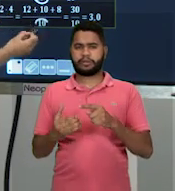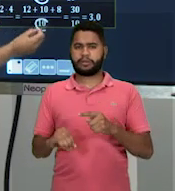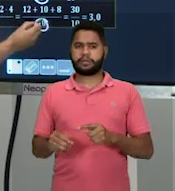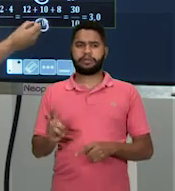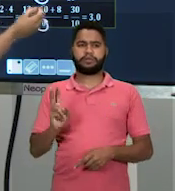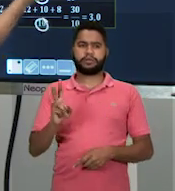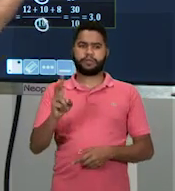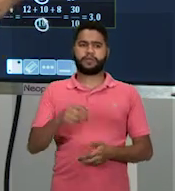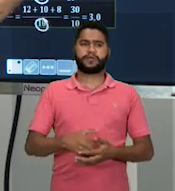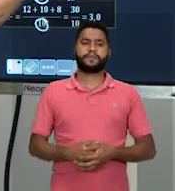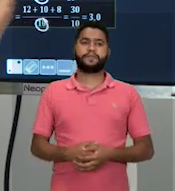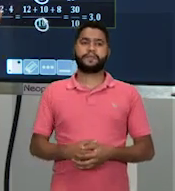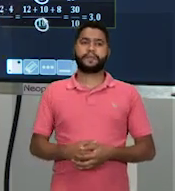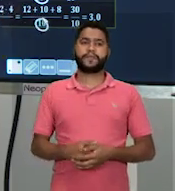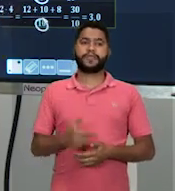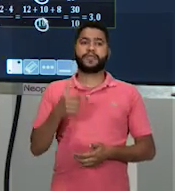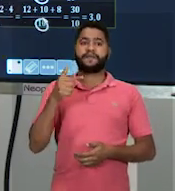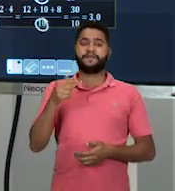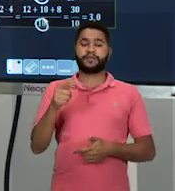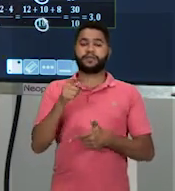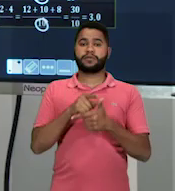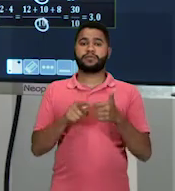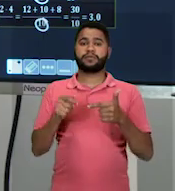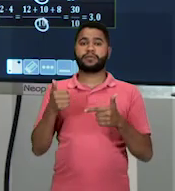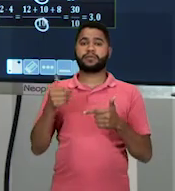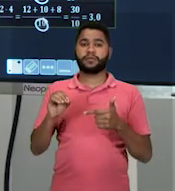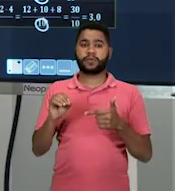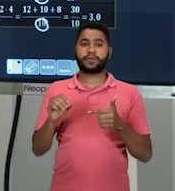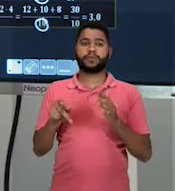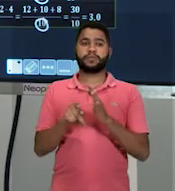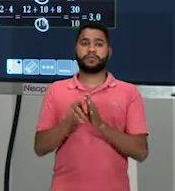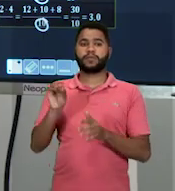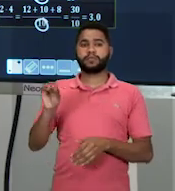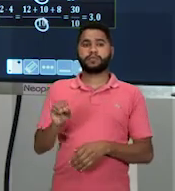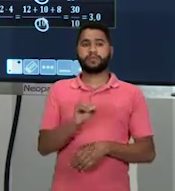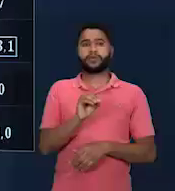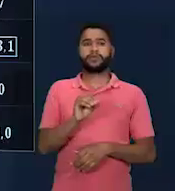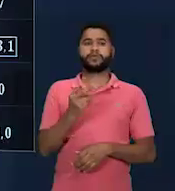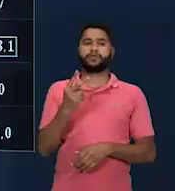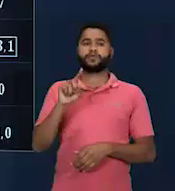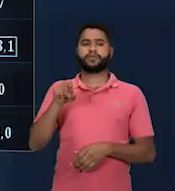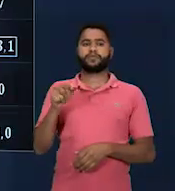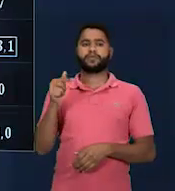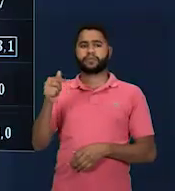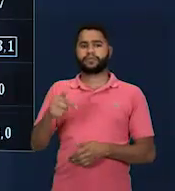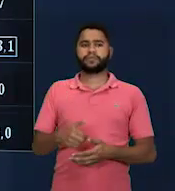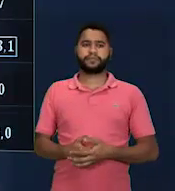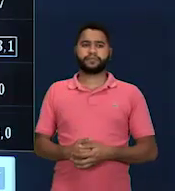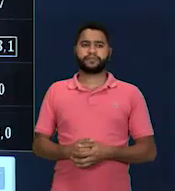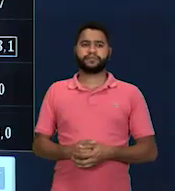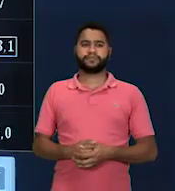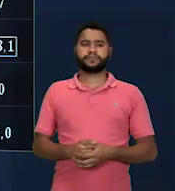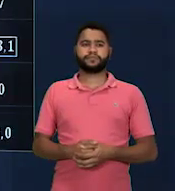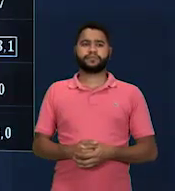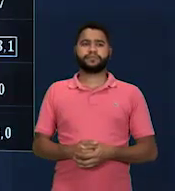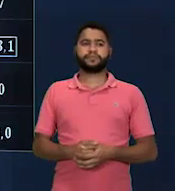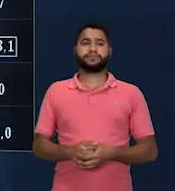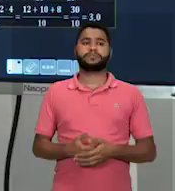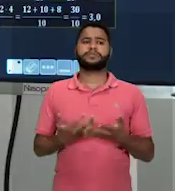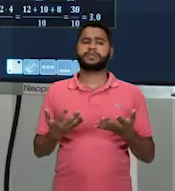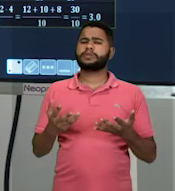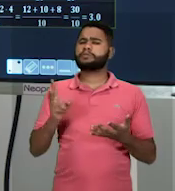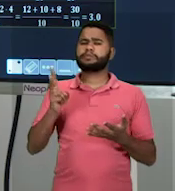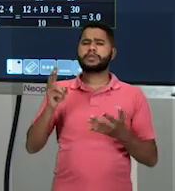eles. Aí 27 por 10, chega a vírgula para a esquerda, deu 2,7. Então